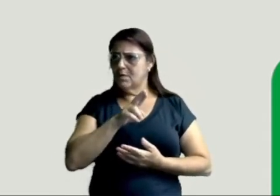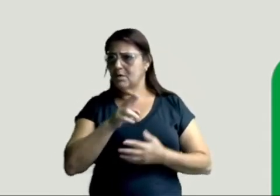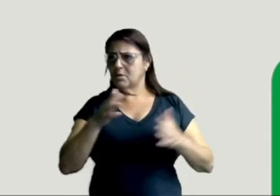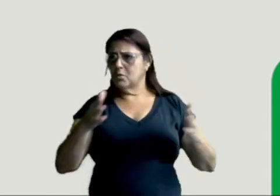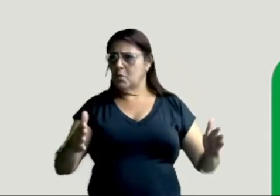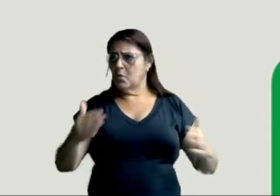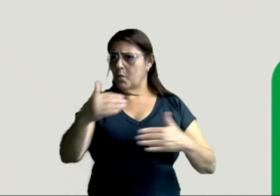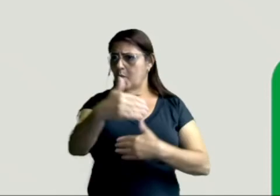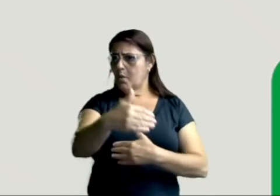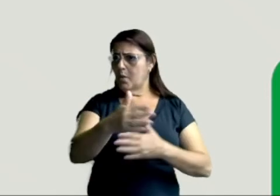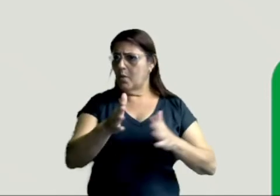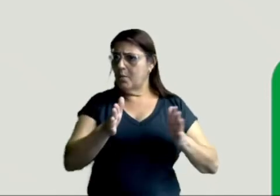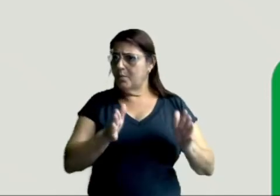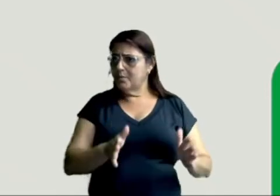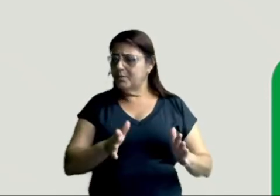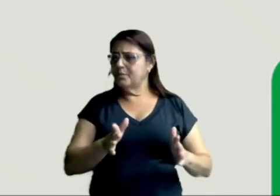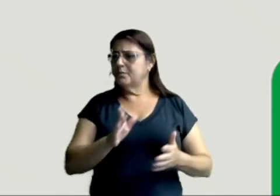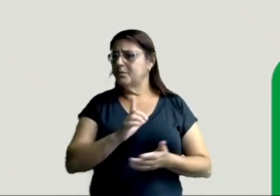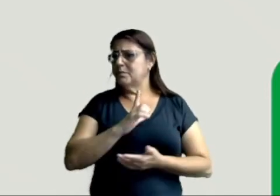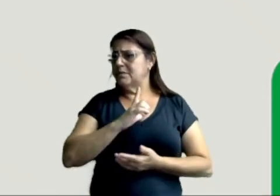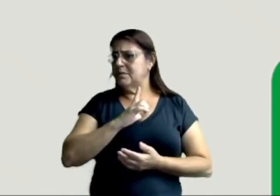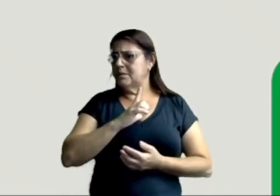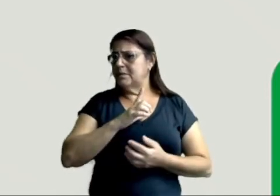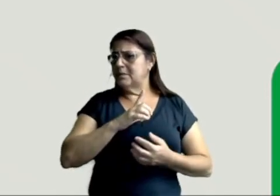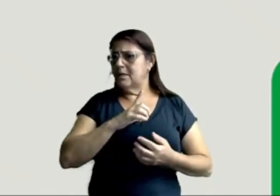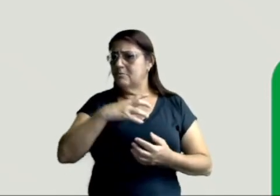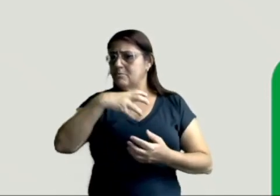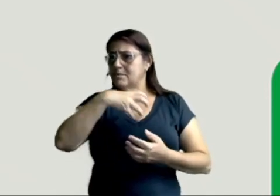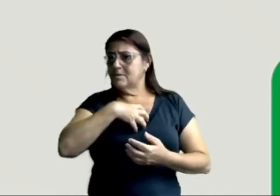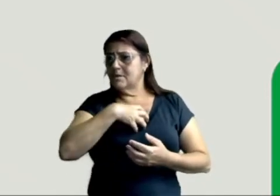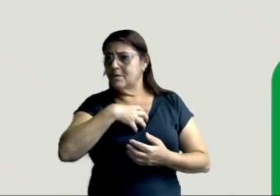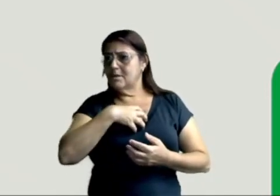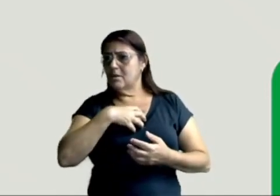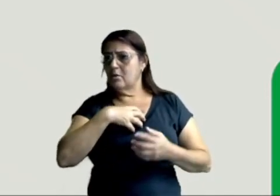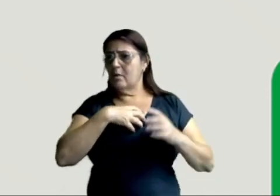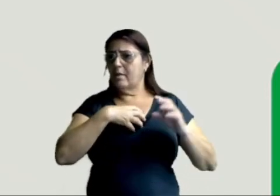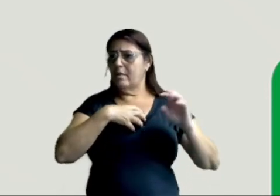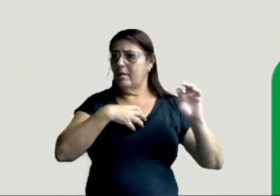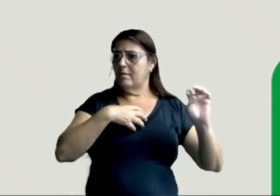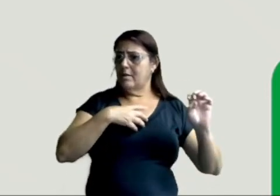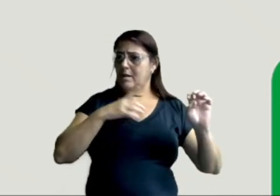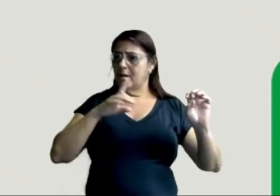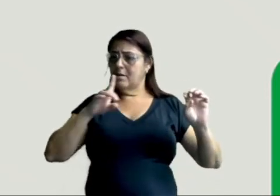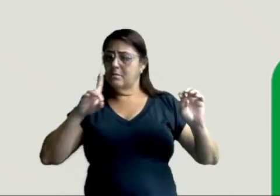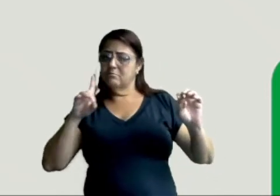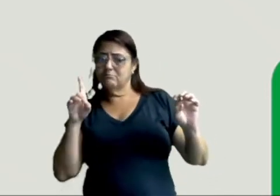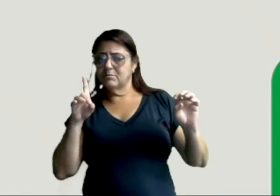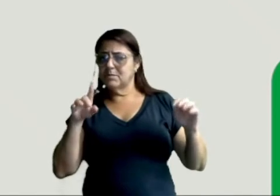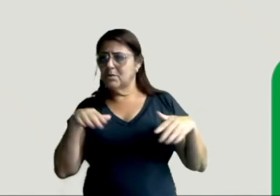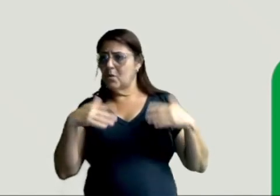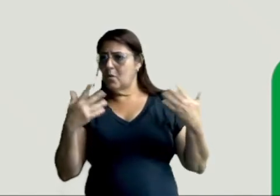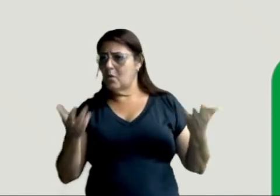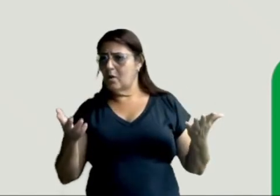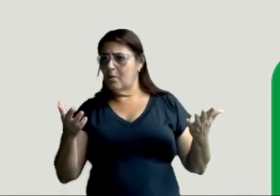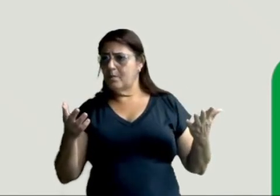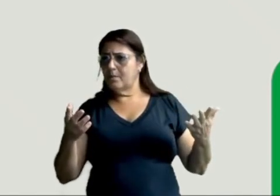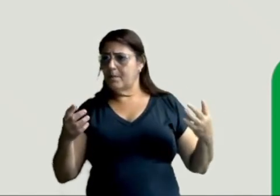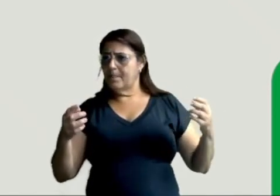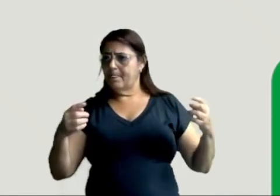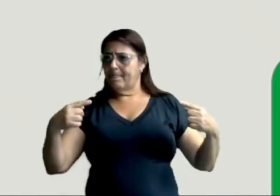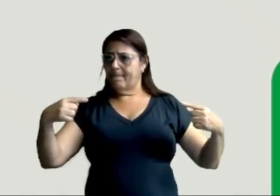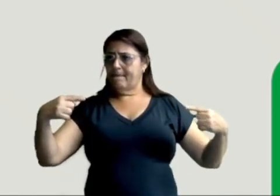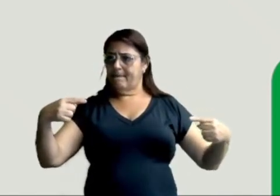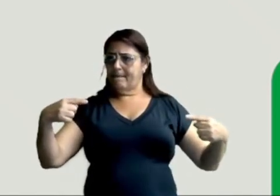também abaixo e indique também se o sentido dessa força é da direita para a esquerda ou da esquerda para a direita. Olha aqui agora.